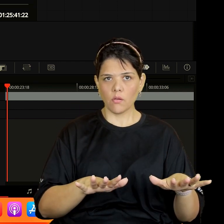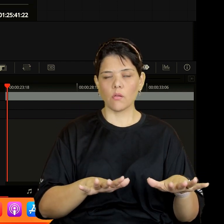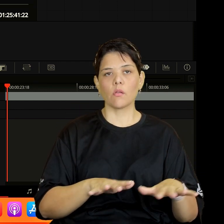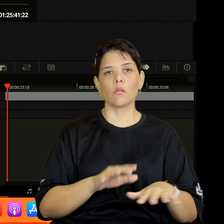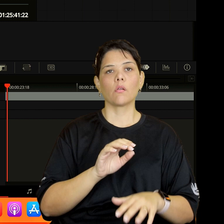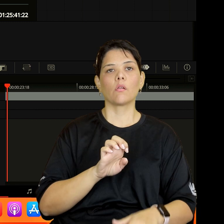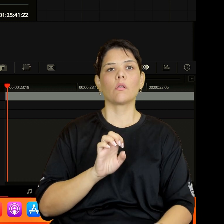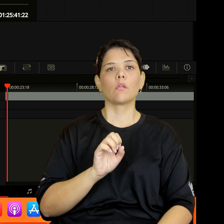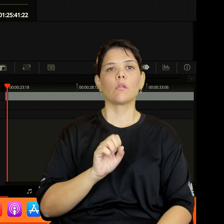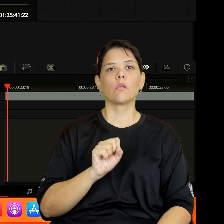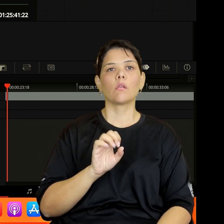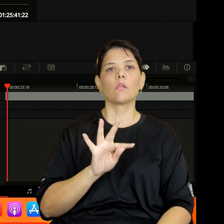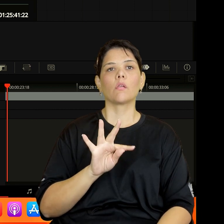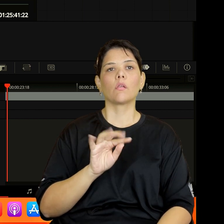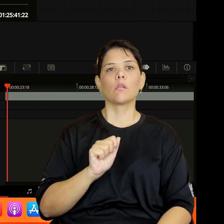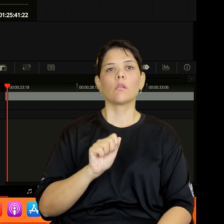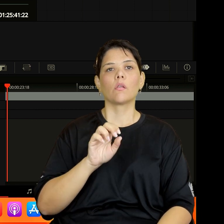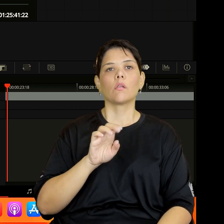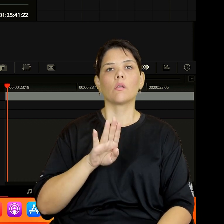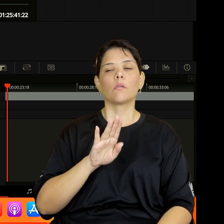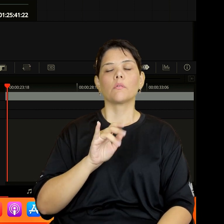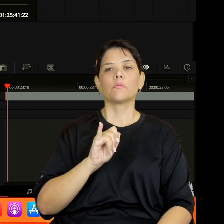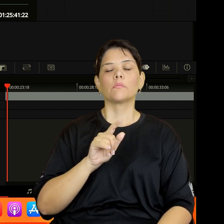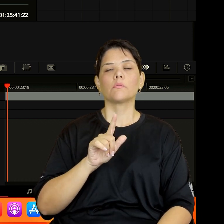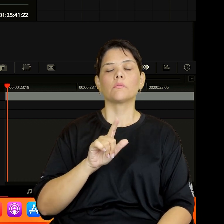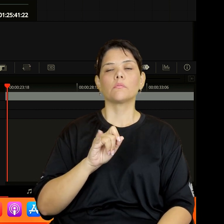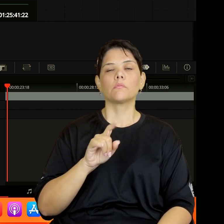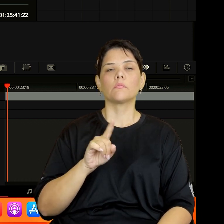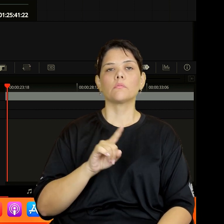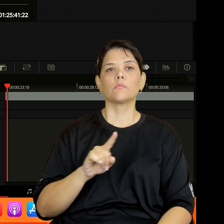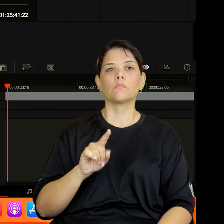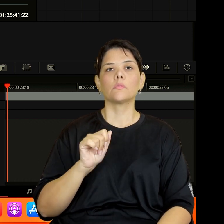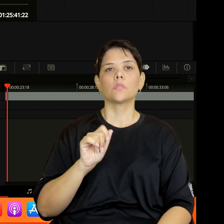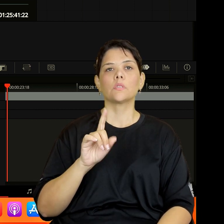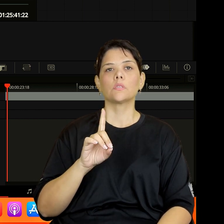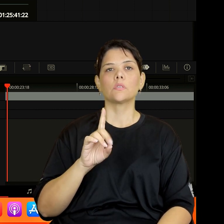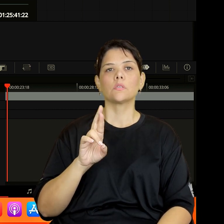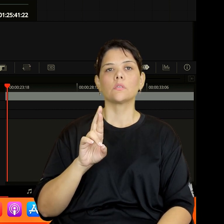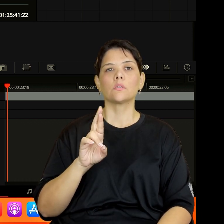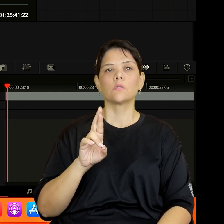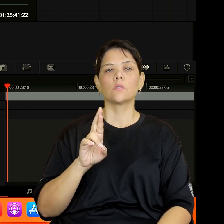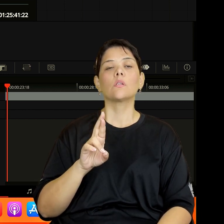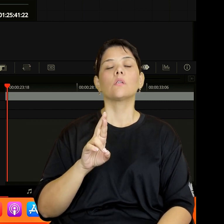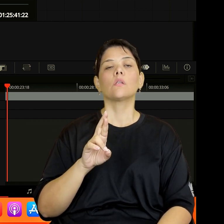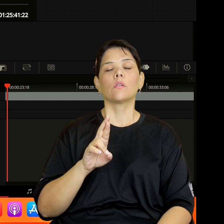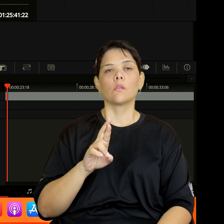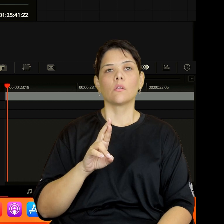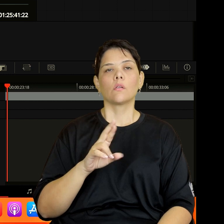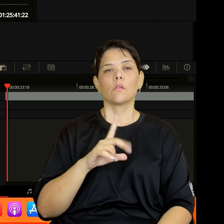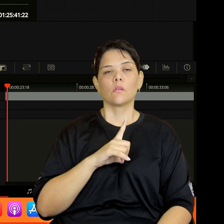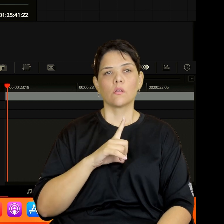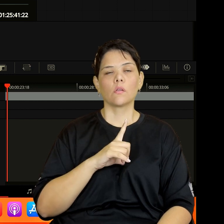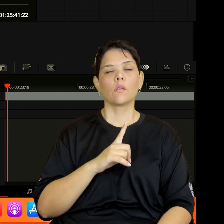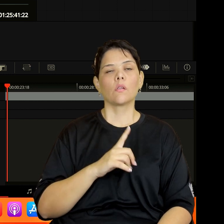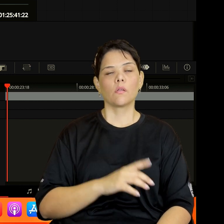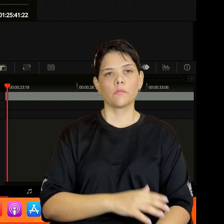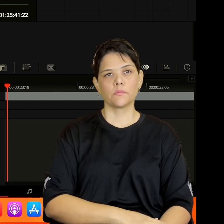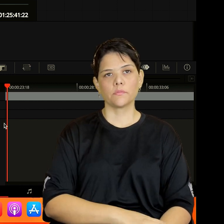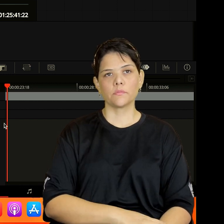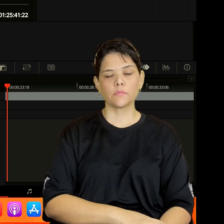são diferentes. Então, às vezes, o do DaVinci não dá conta, mas o do After dá conta. Então, o do Premiere dá conta. E por aí vai.